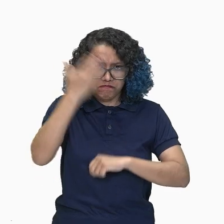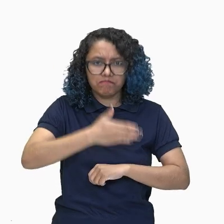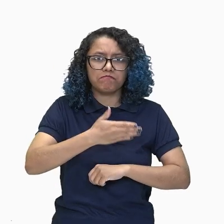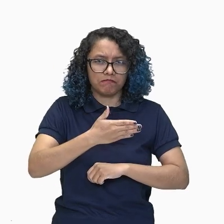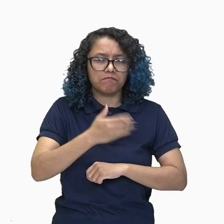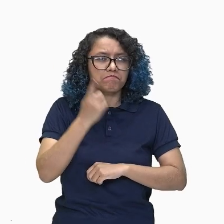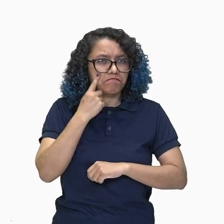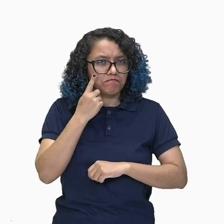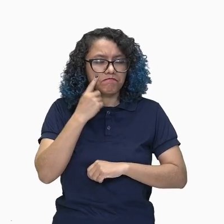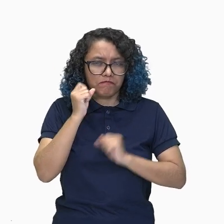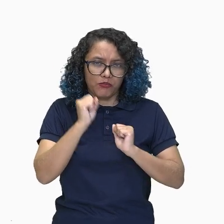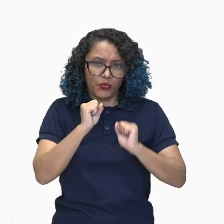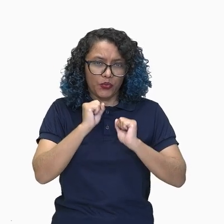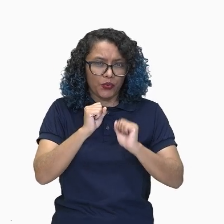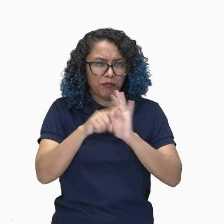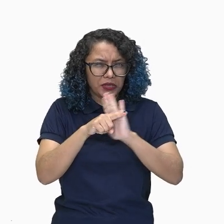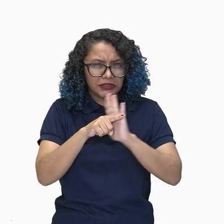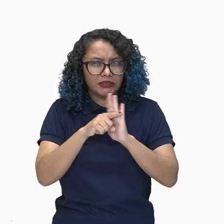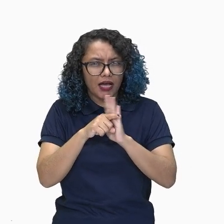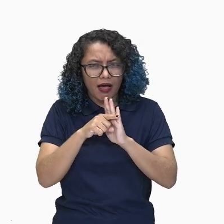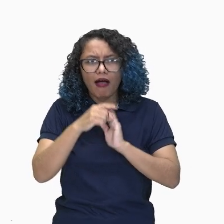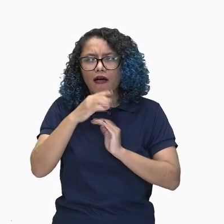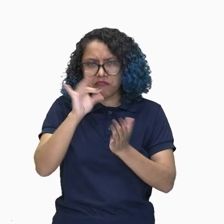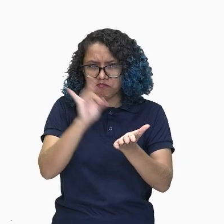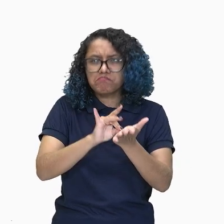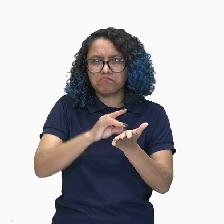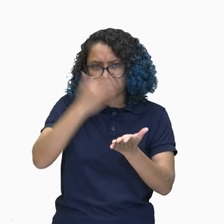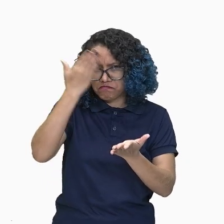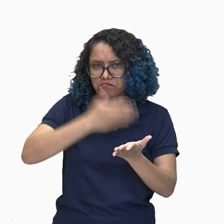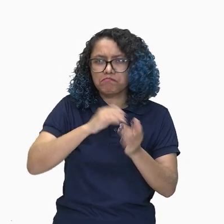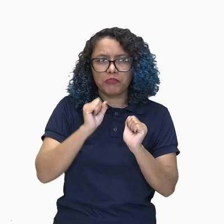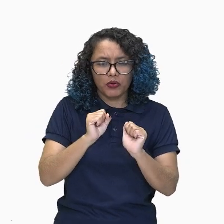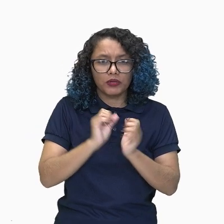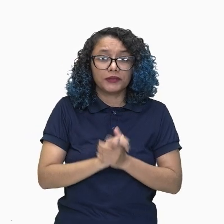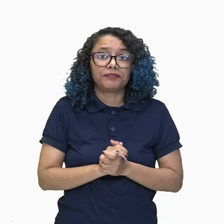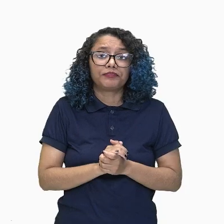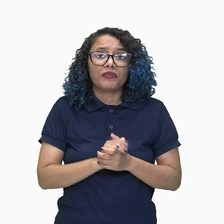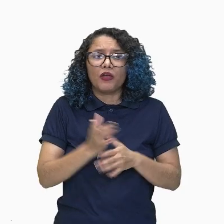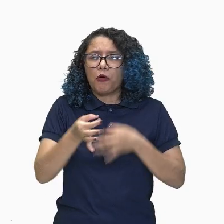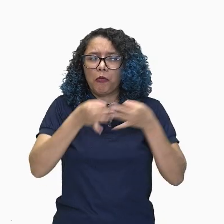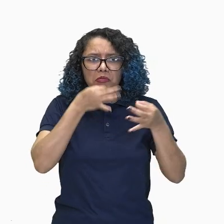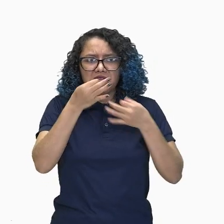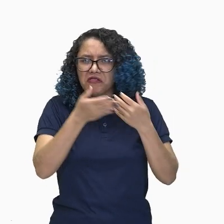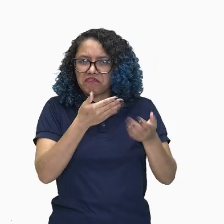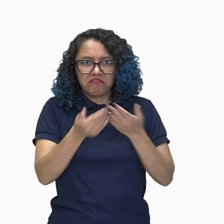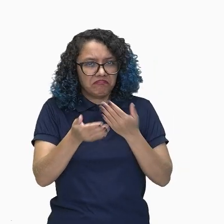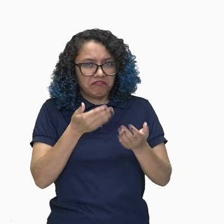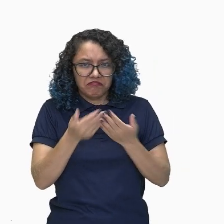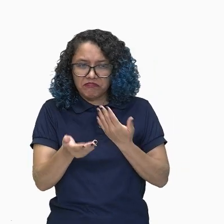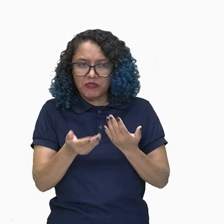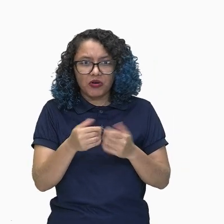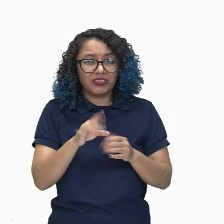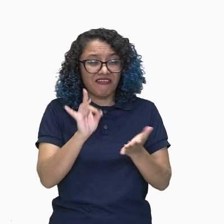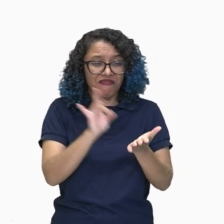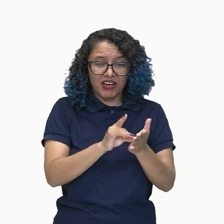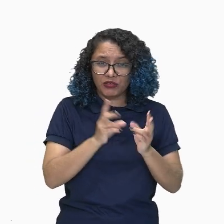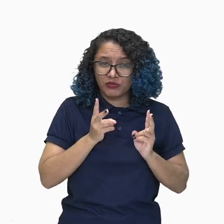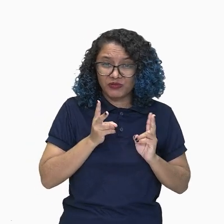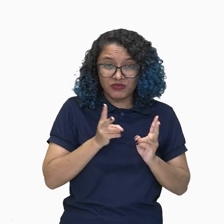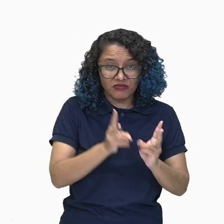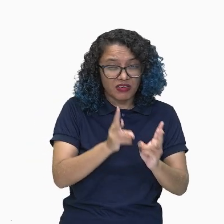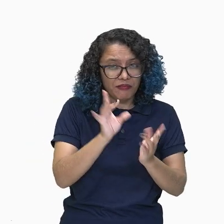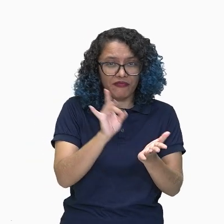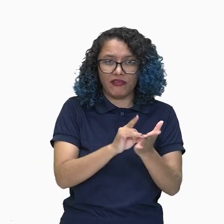pode verificar a sua existência. E ele não depende da opinião de ninguém. Um fato sempre será um fato,